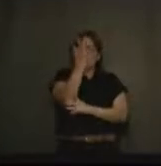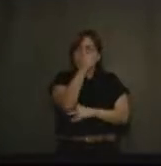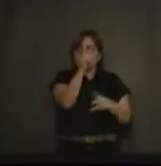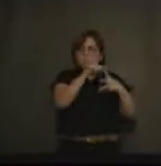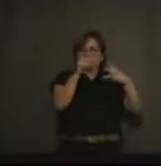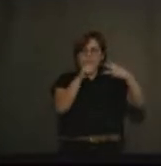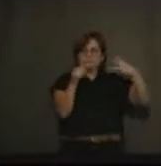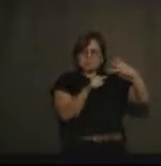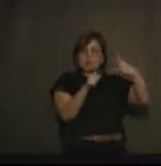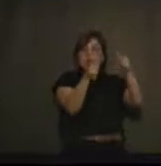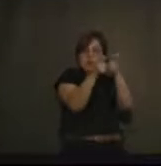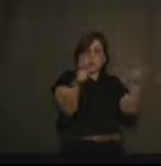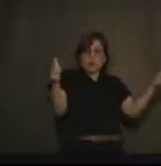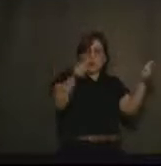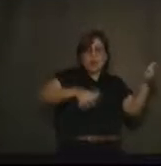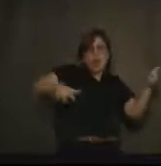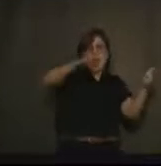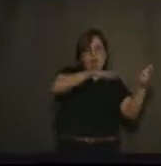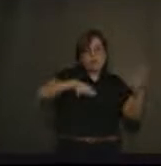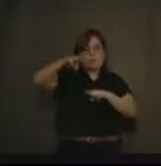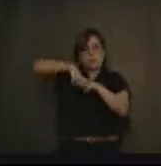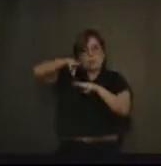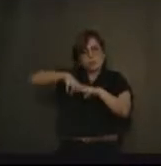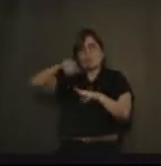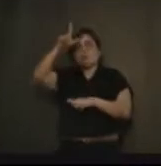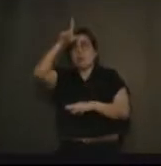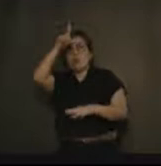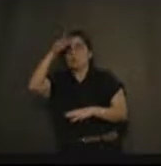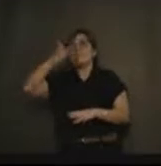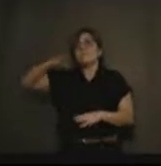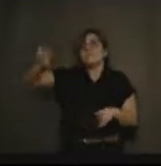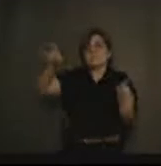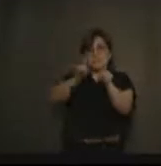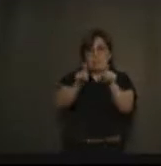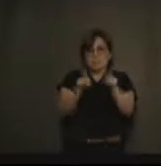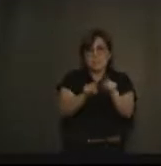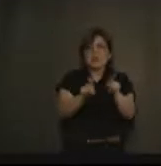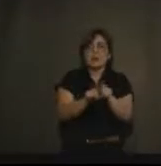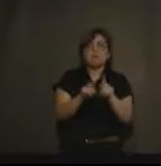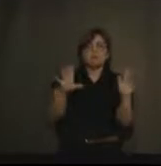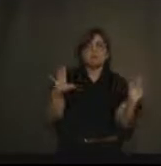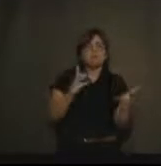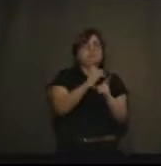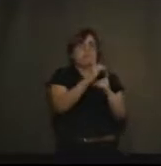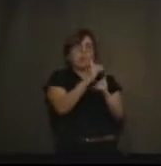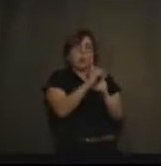potências da matemática na época, a Alemanha e a França. Então foi uma solução